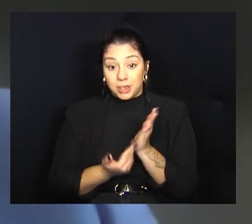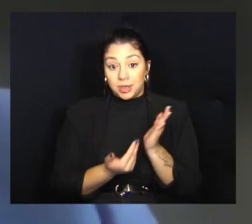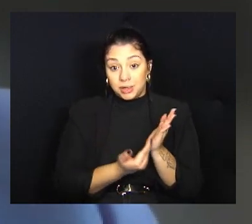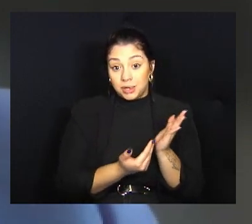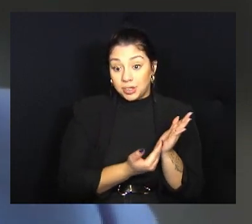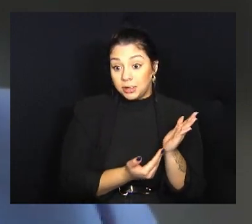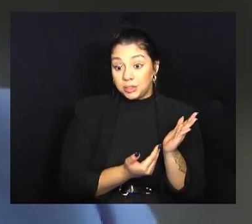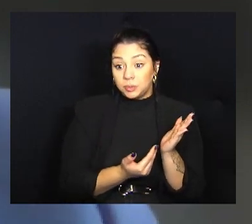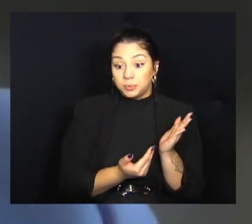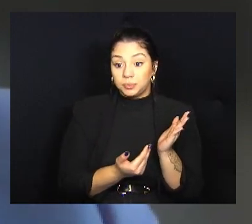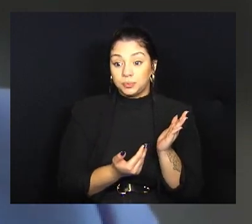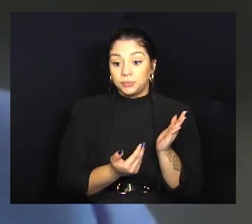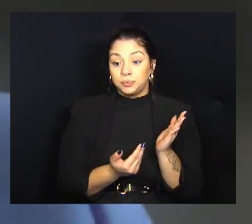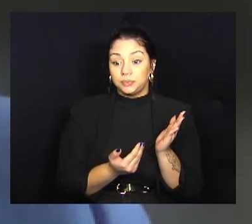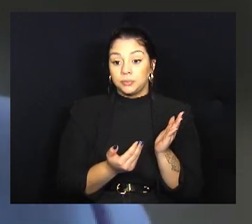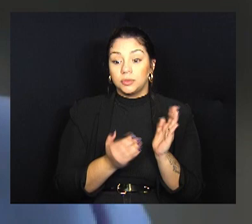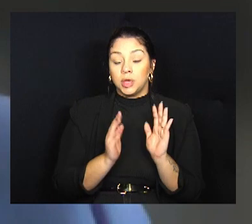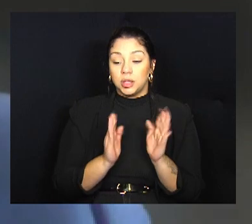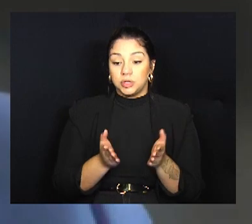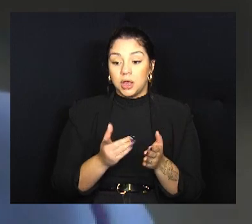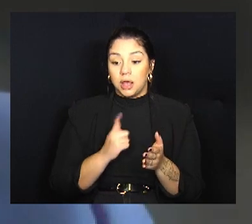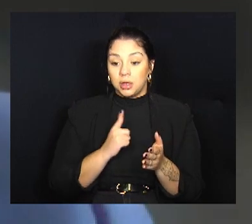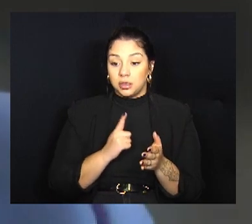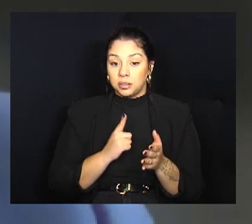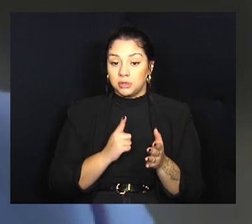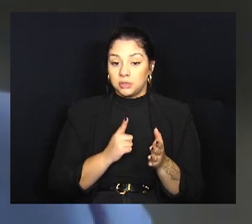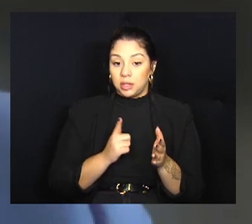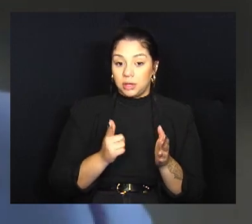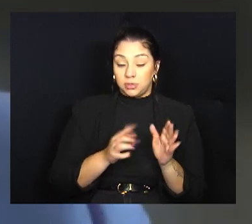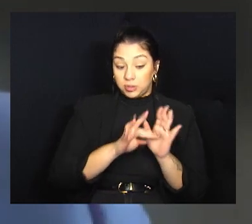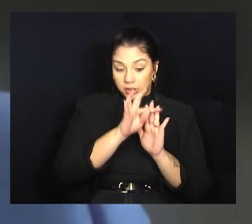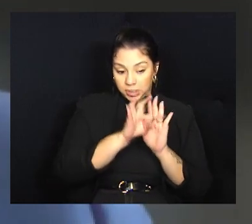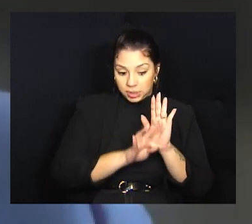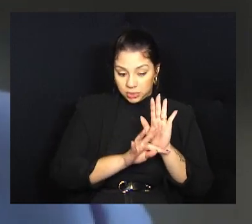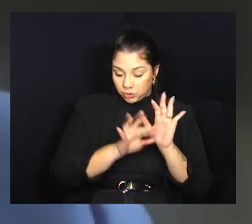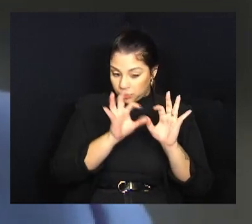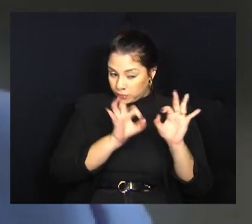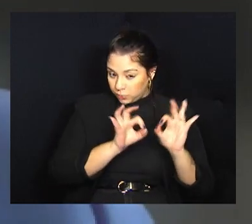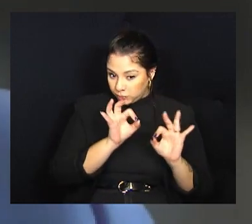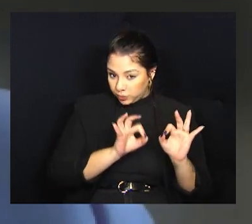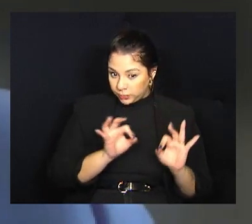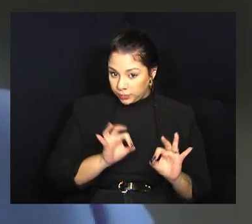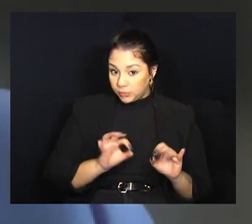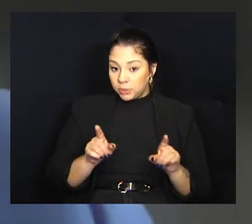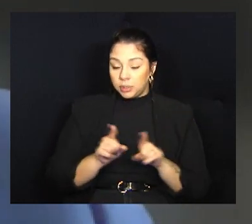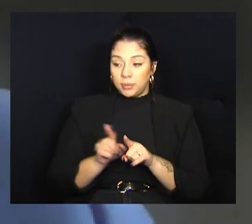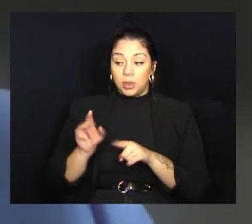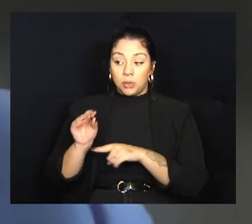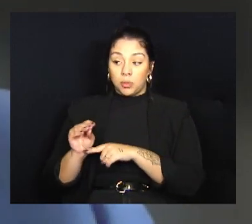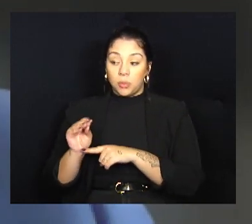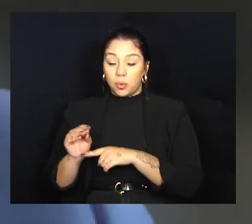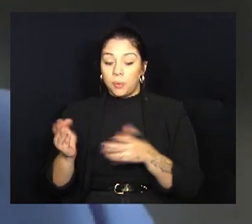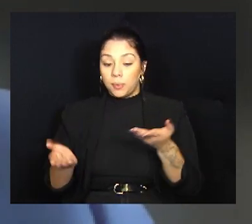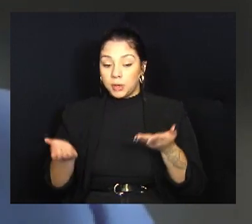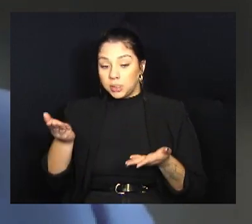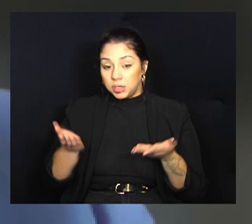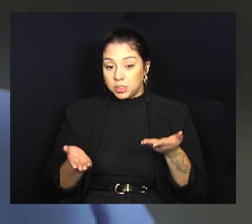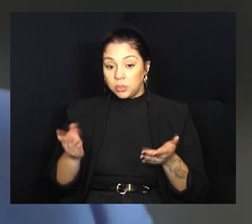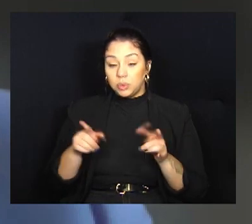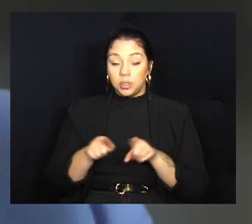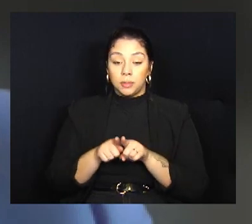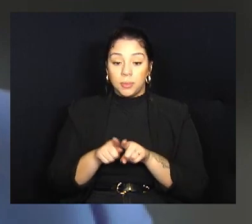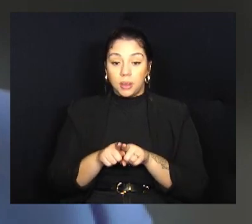perdas já estão bem encaminhadas no texto, compensação também. O que